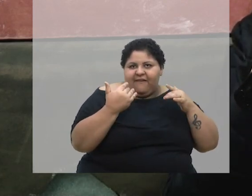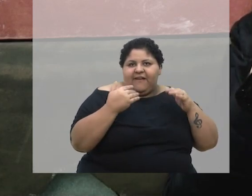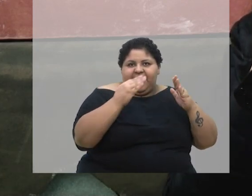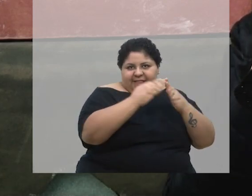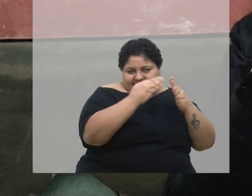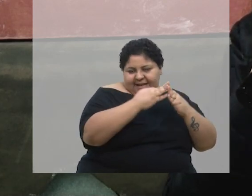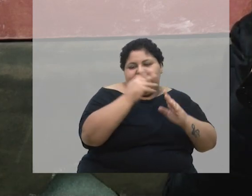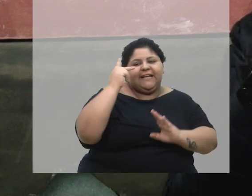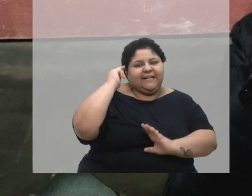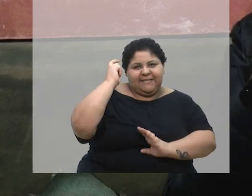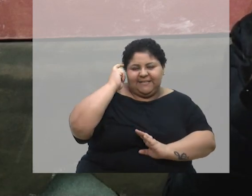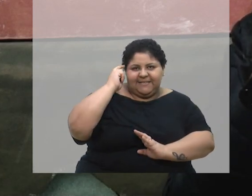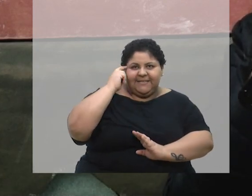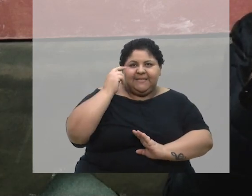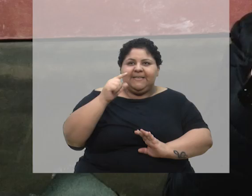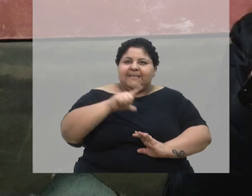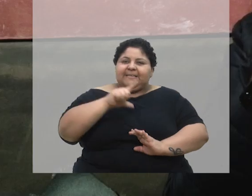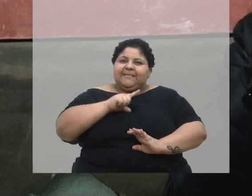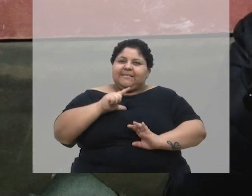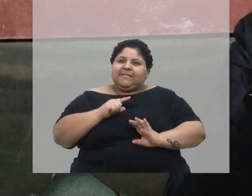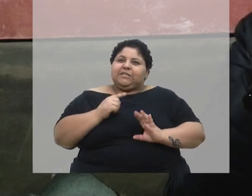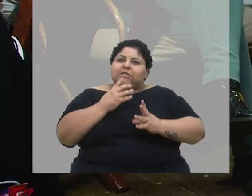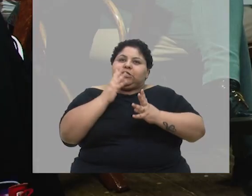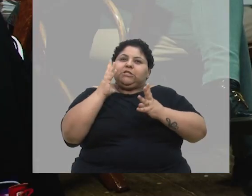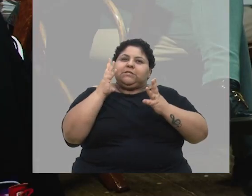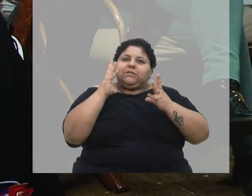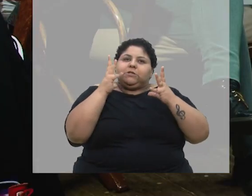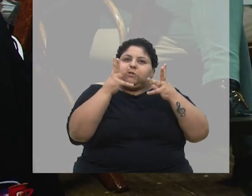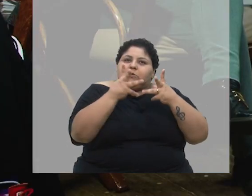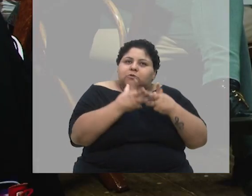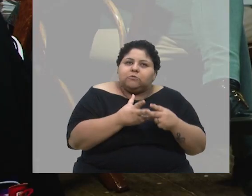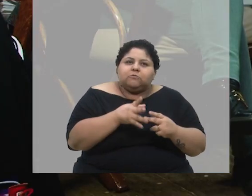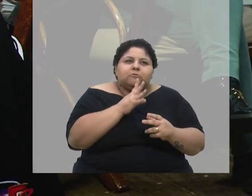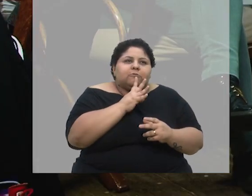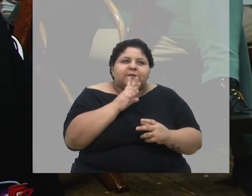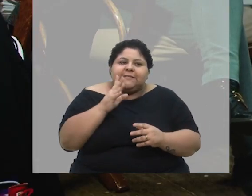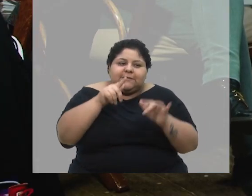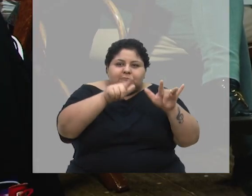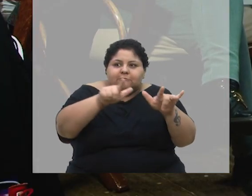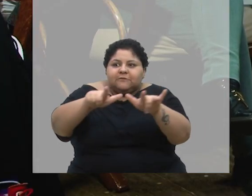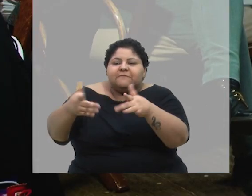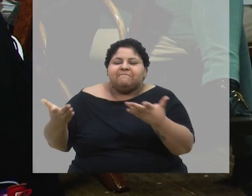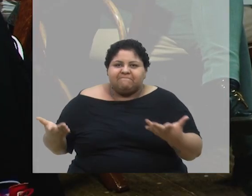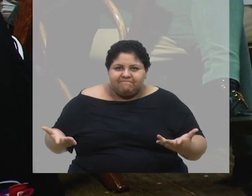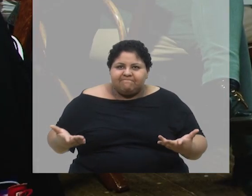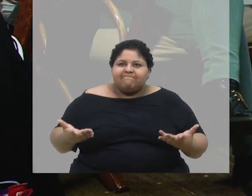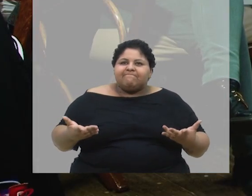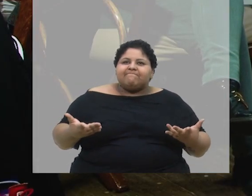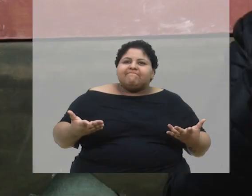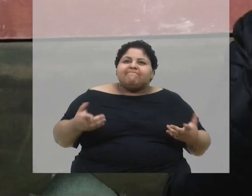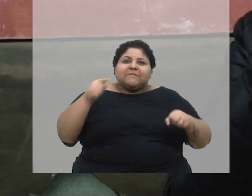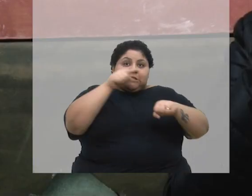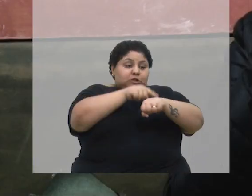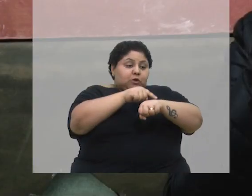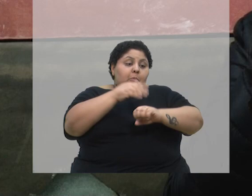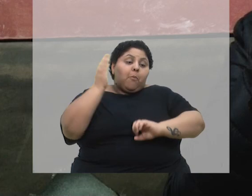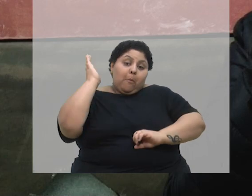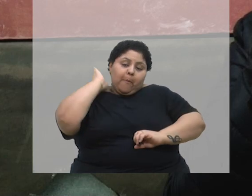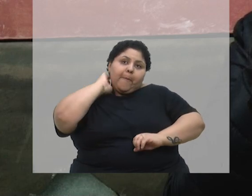teatro, da Casa da Cultura, e tem toda essa parte também de eles estarem conhecendo esses espaços.